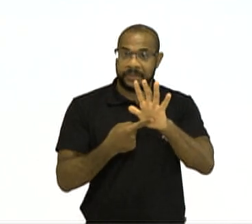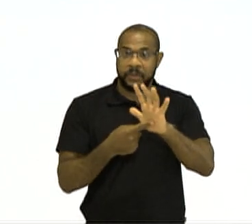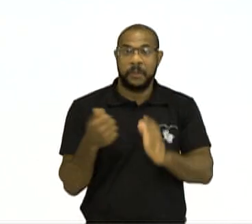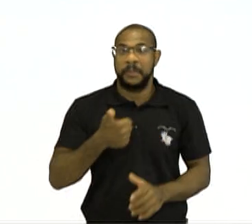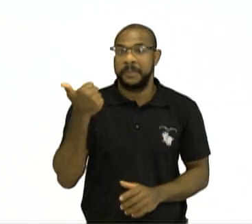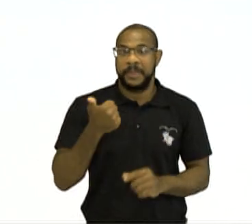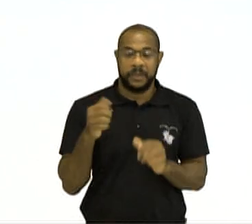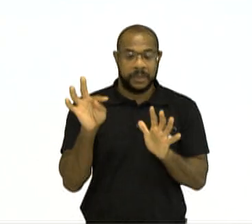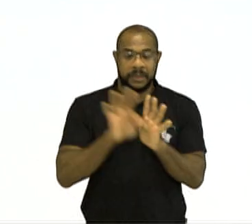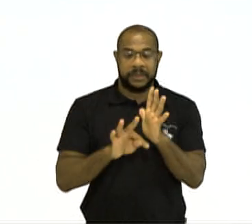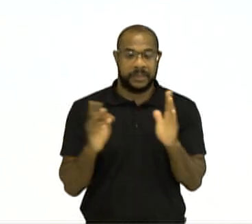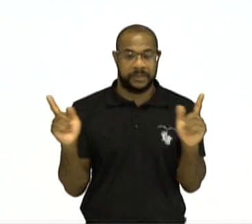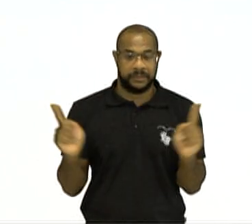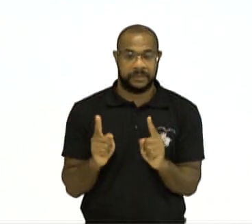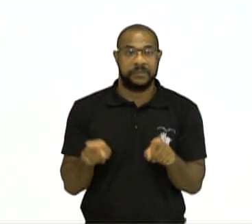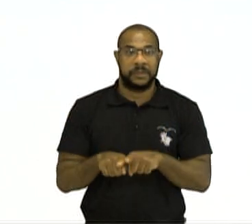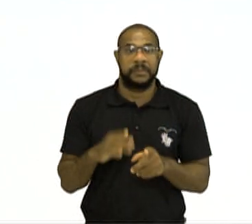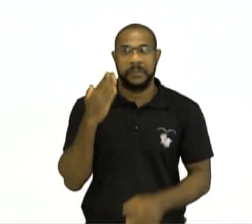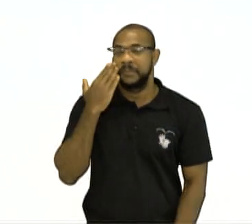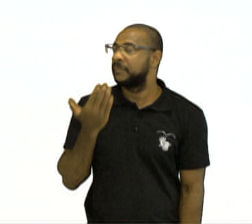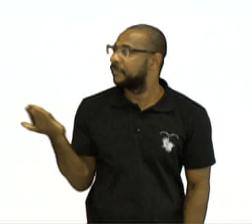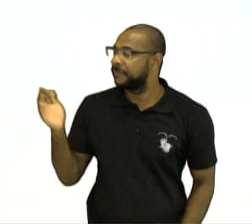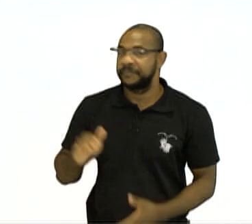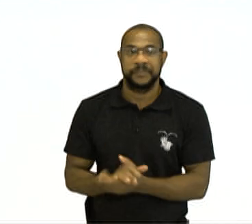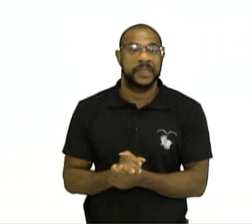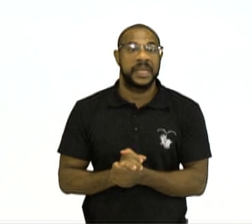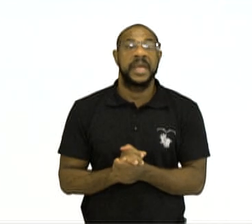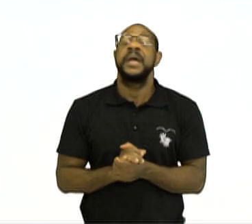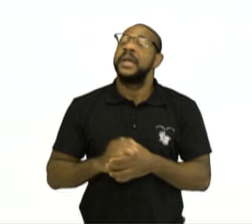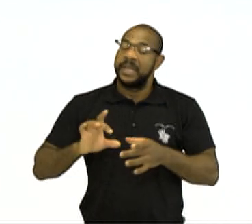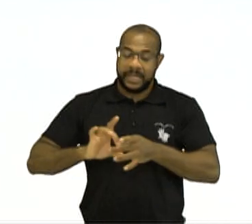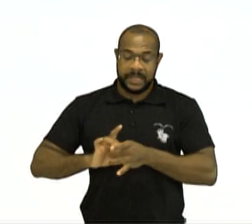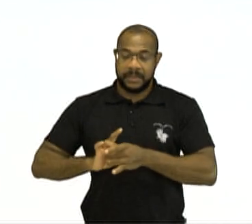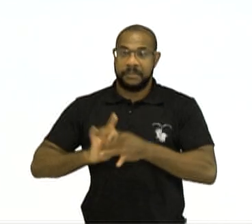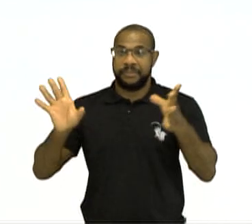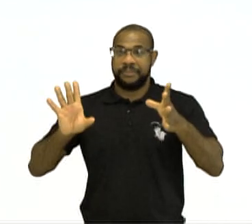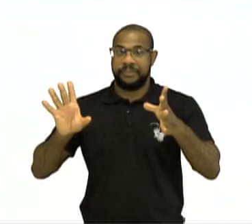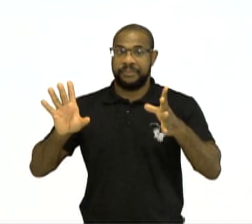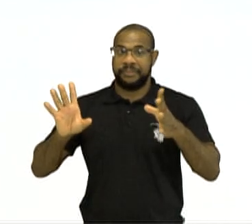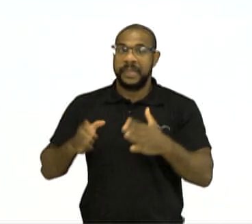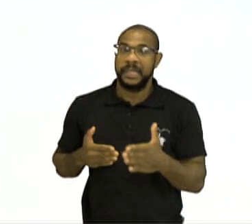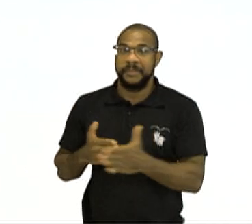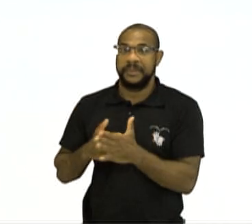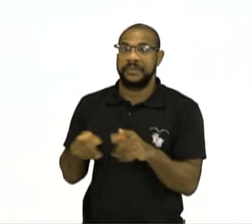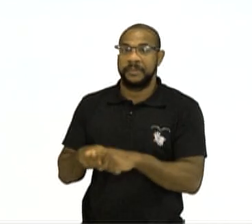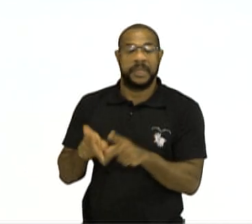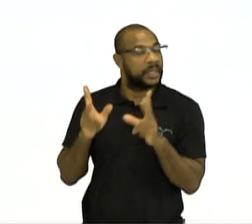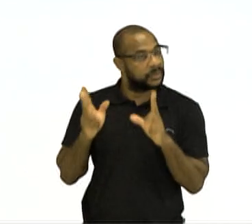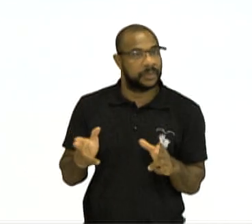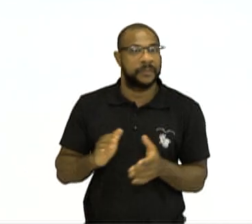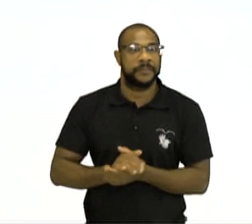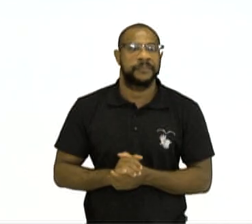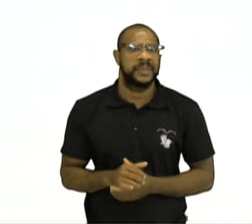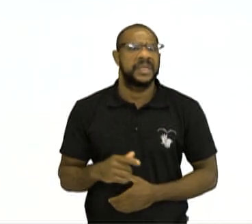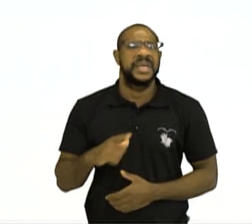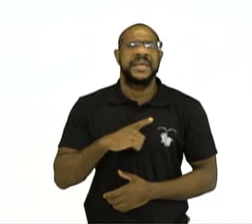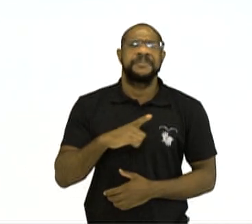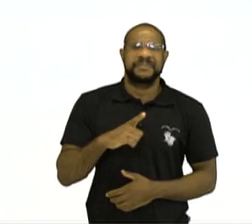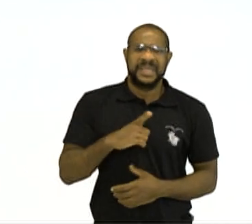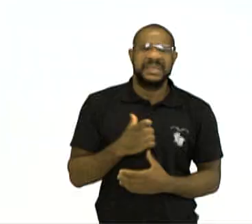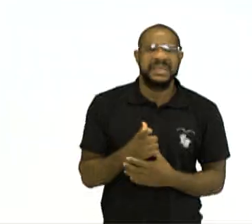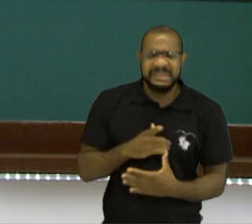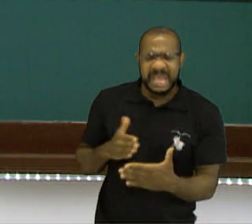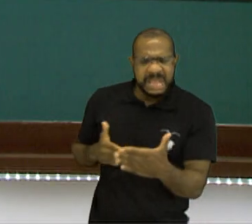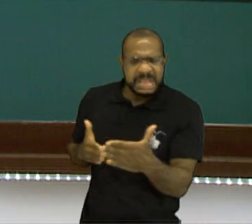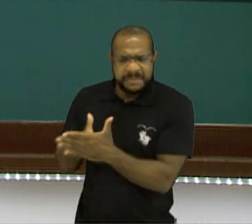seja, limites e liberdade são faces da mesma moeda. Há limites para a liberdade? Retomando lá o